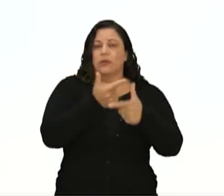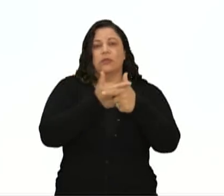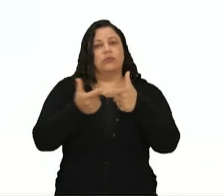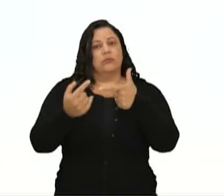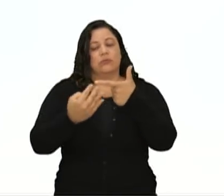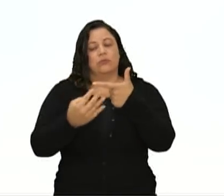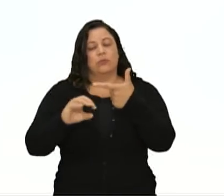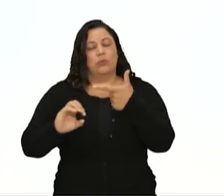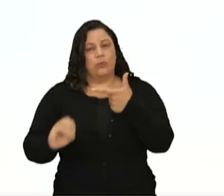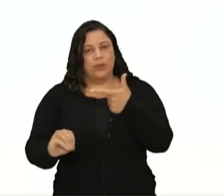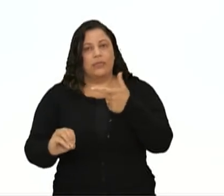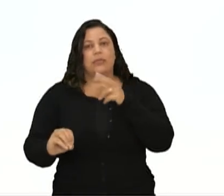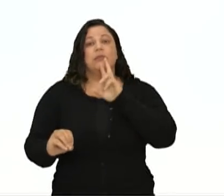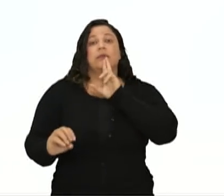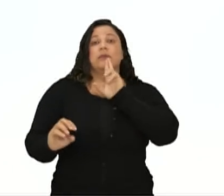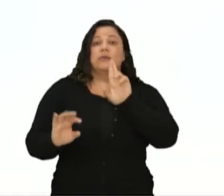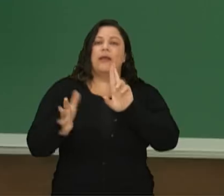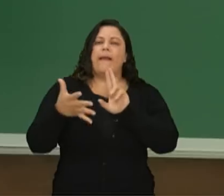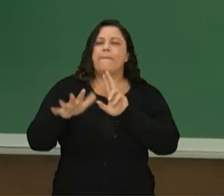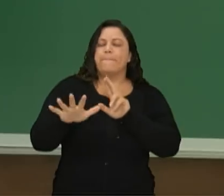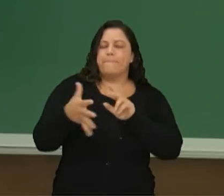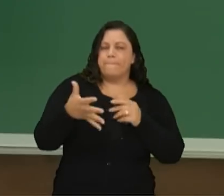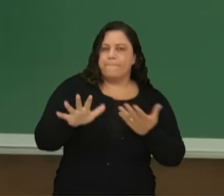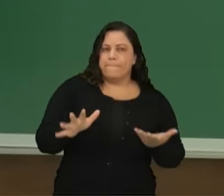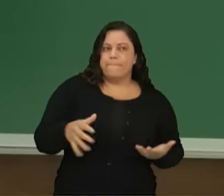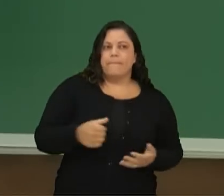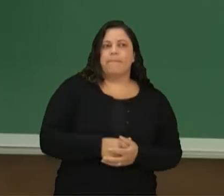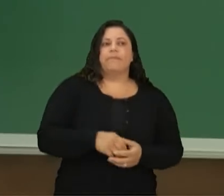por 40, obtivemos uma média de